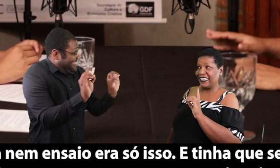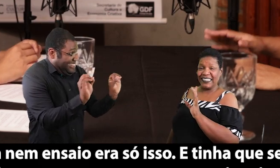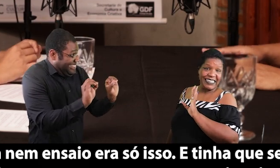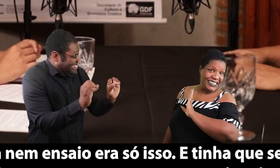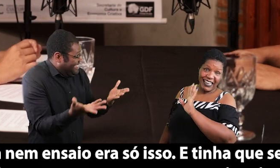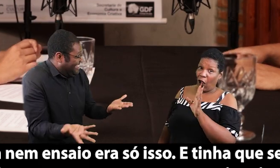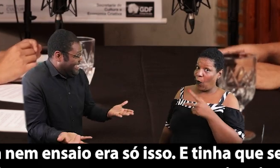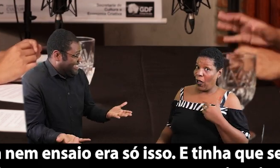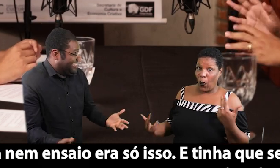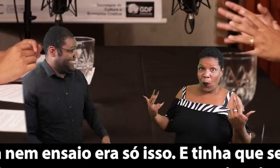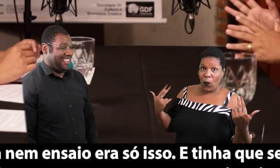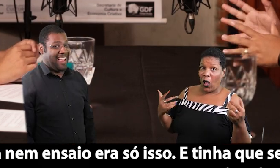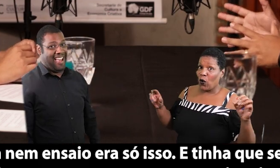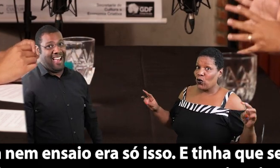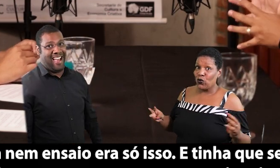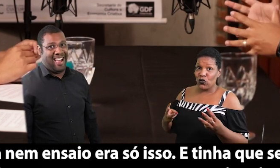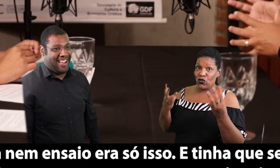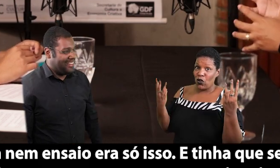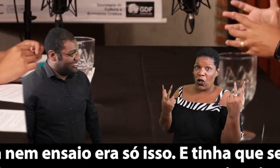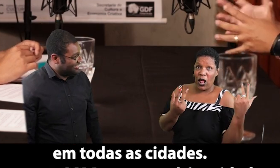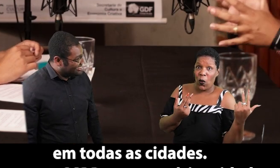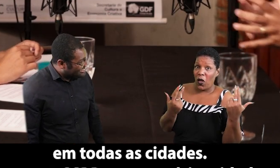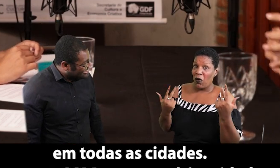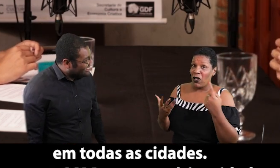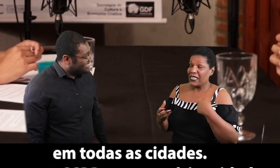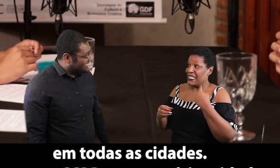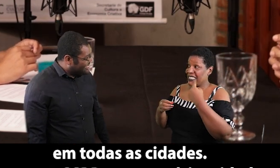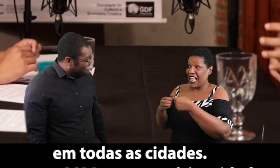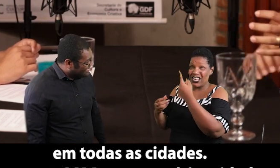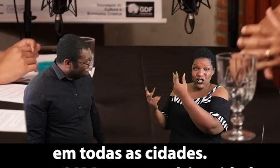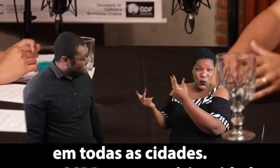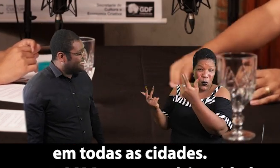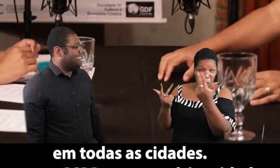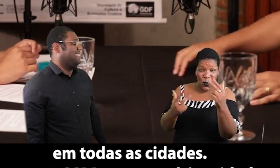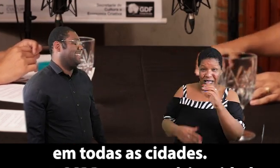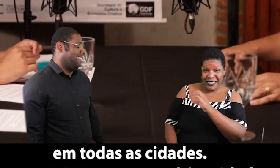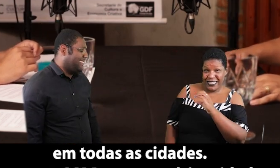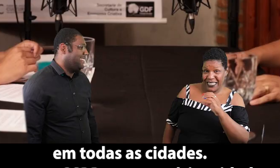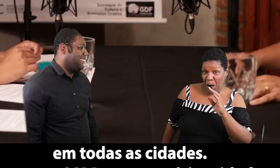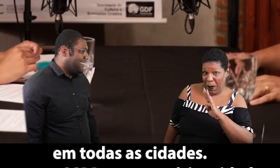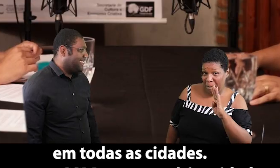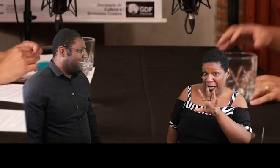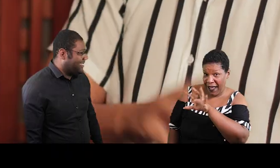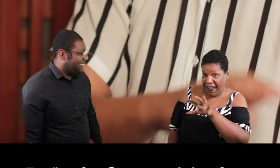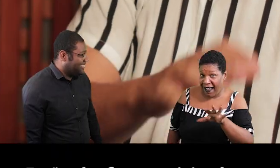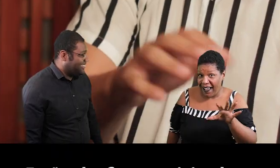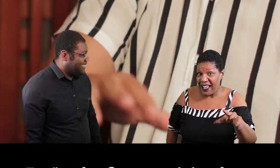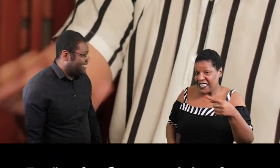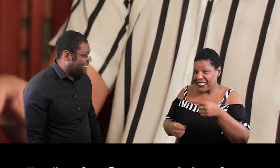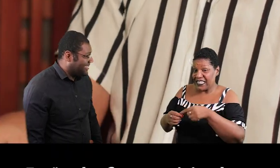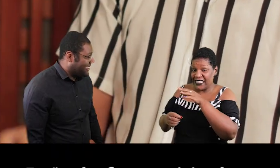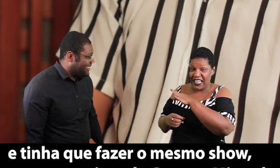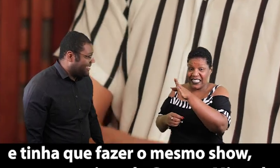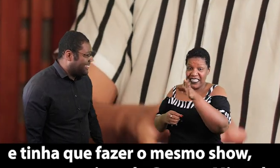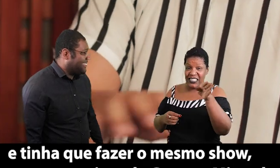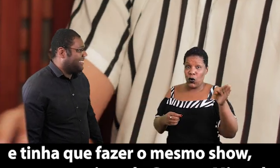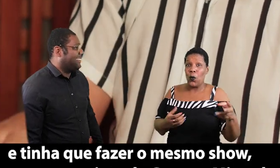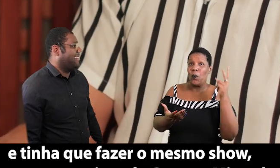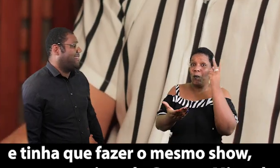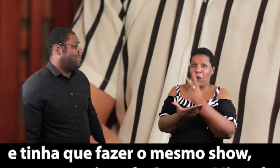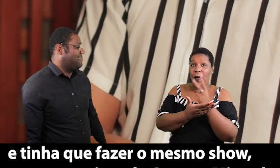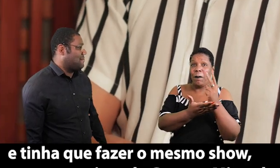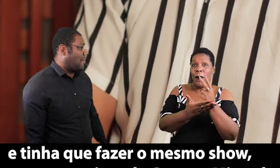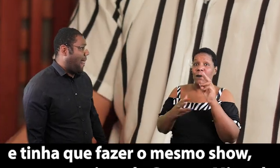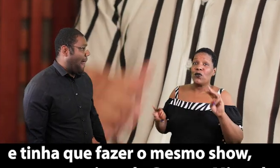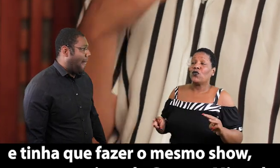isso. E tinha que ser o mesmo show, porque os cantores eram iguais em todas as cidades. Porque o CCBB tem em várias cidades, né? Sim, sim. Então eles ficavam viajando e tinham que fazer o mesmo